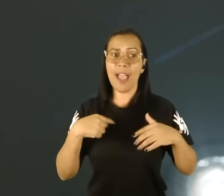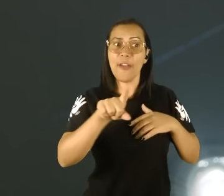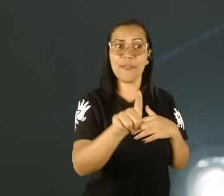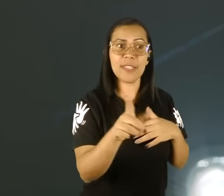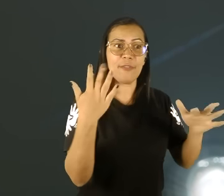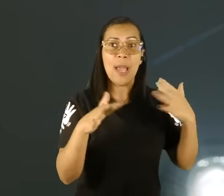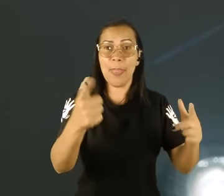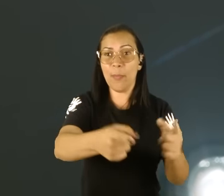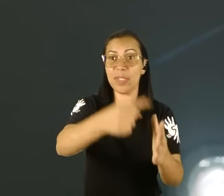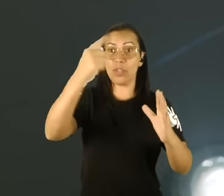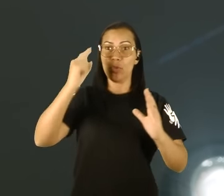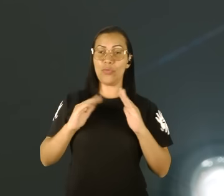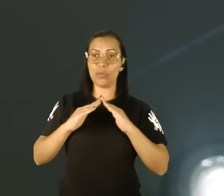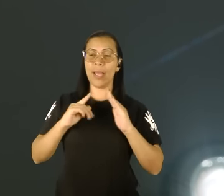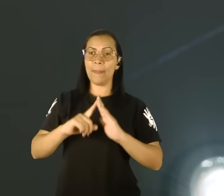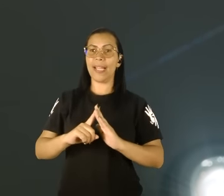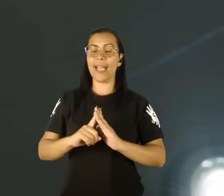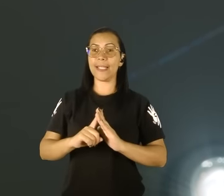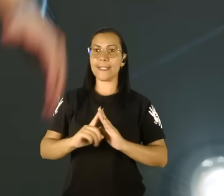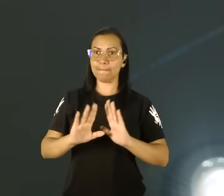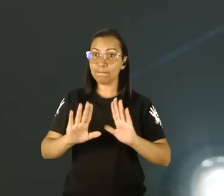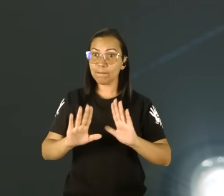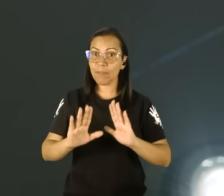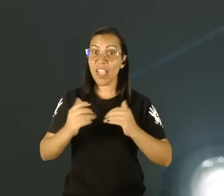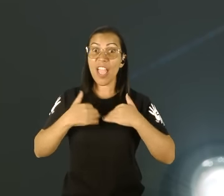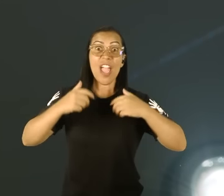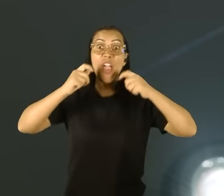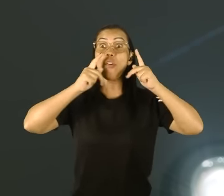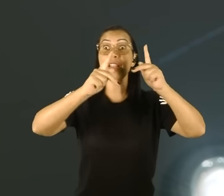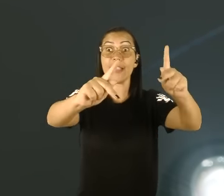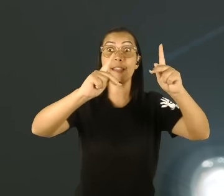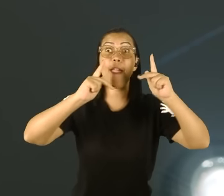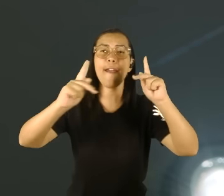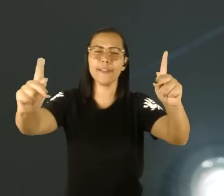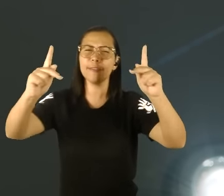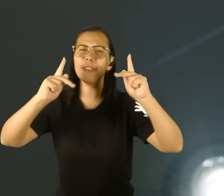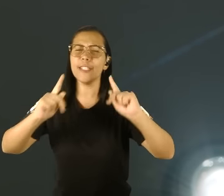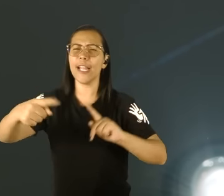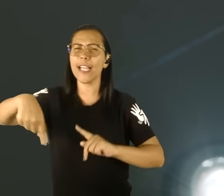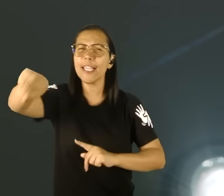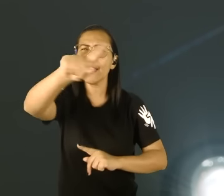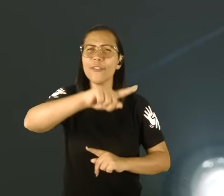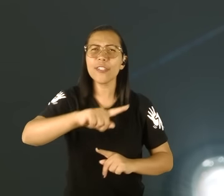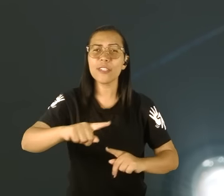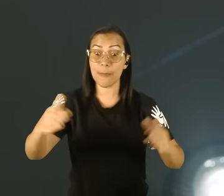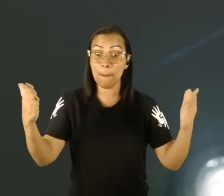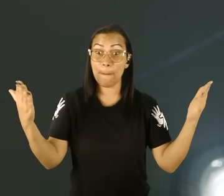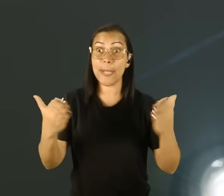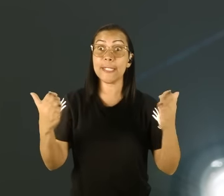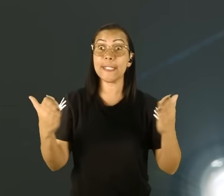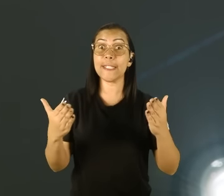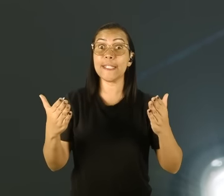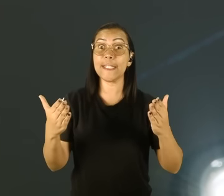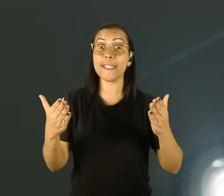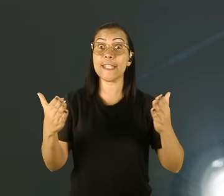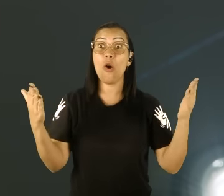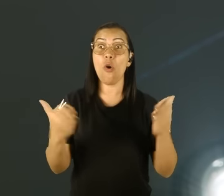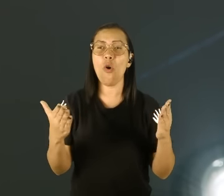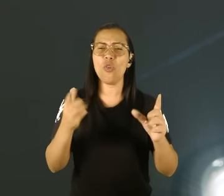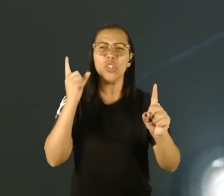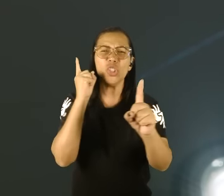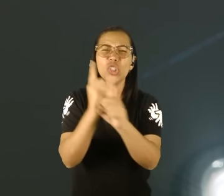uma pedra hoje aqui para você deitar, há uma pedra hoje aqui para você desabar sobre ela. E o cansaço é tão grande que